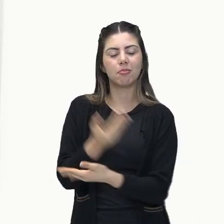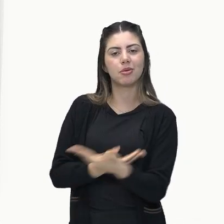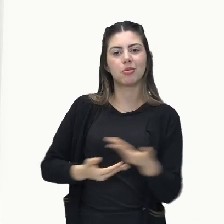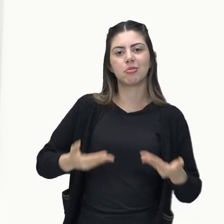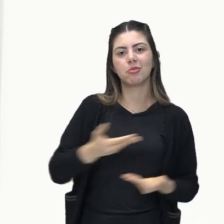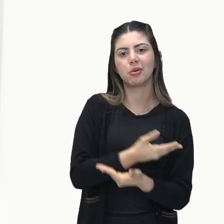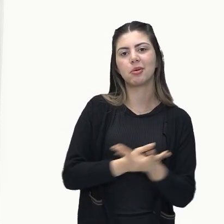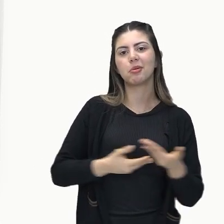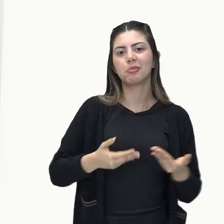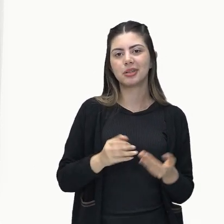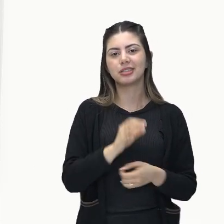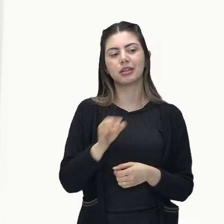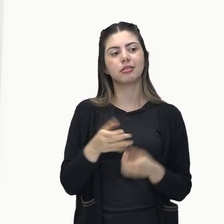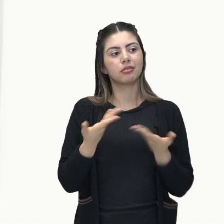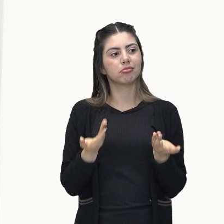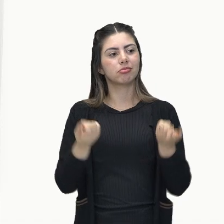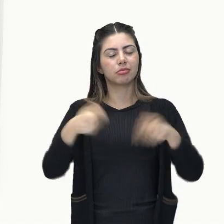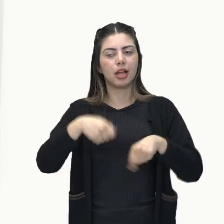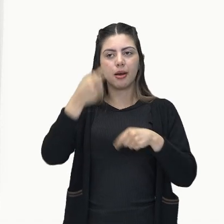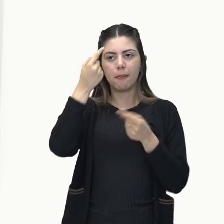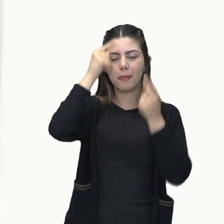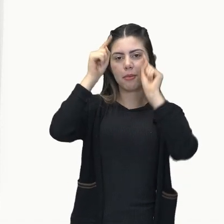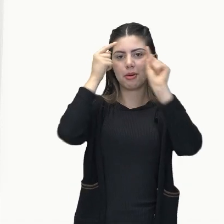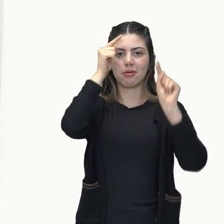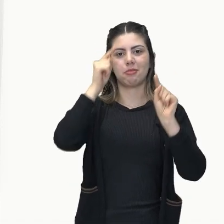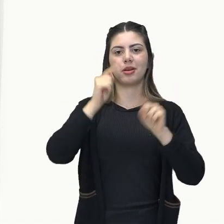porque faz com que a criatividade aflore.